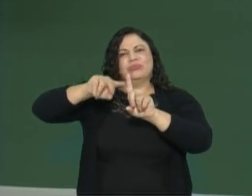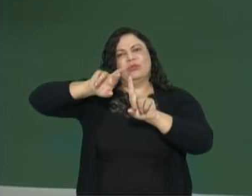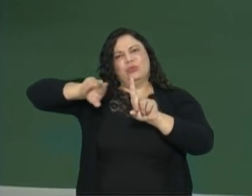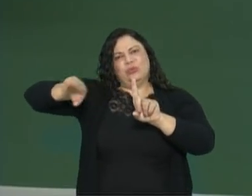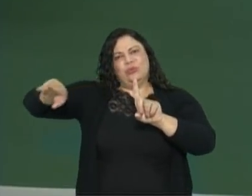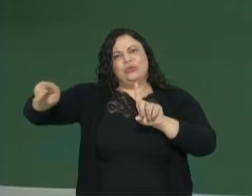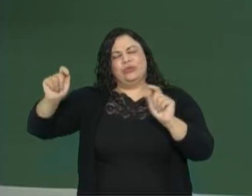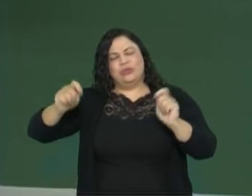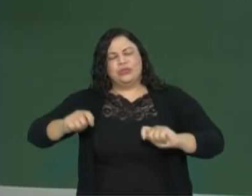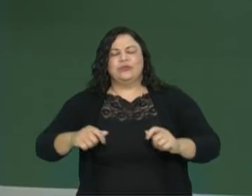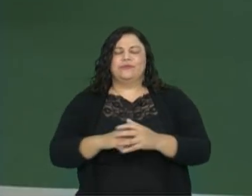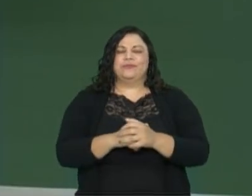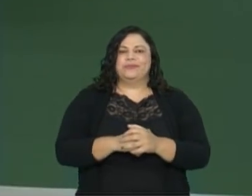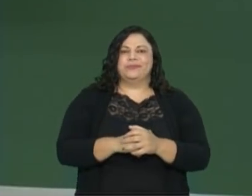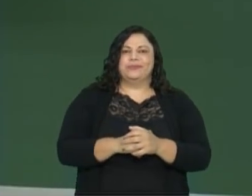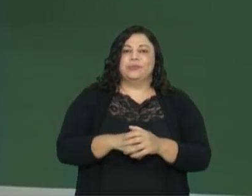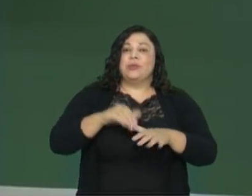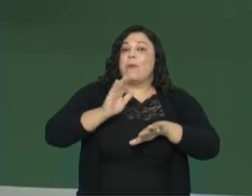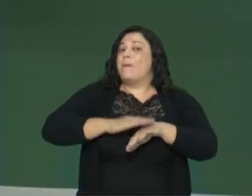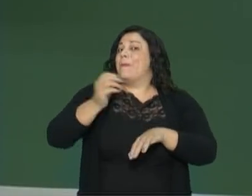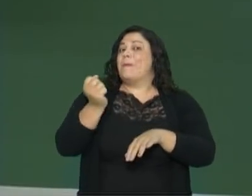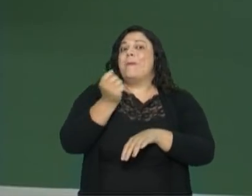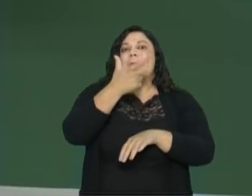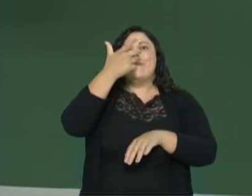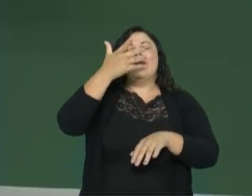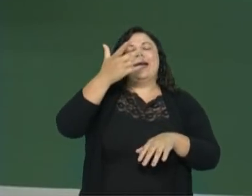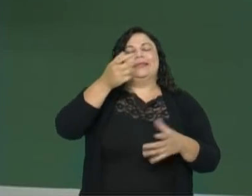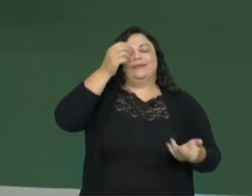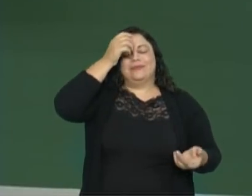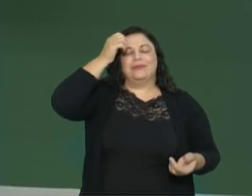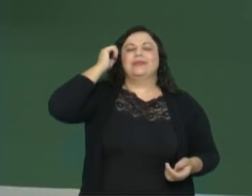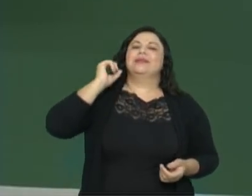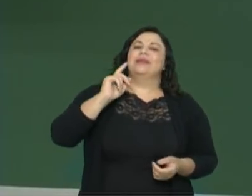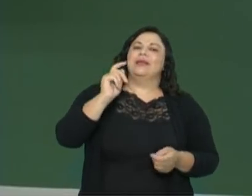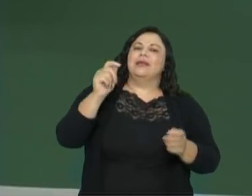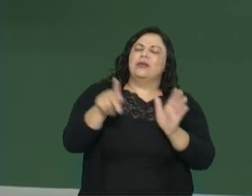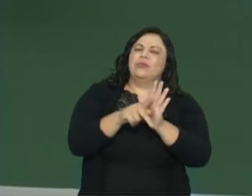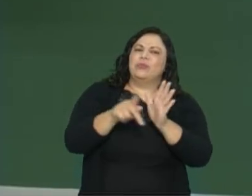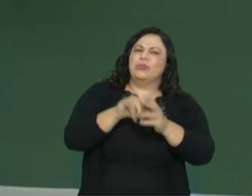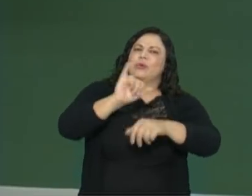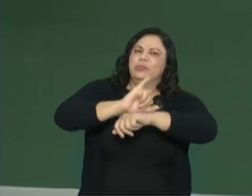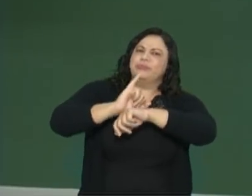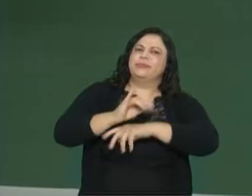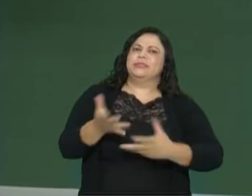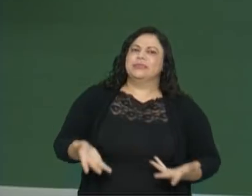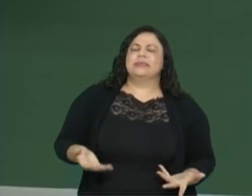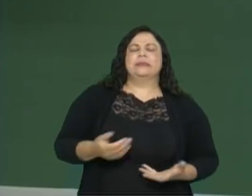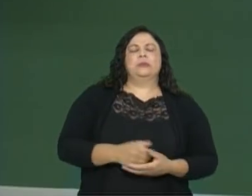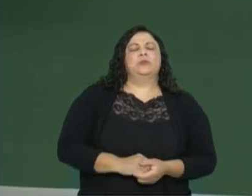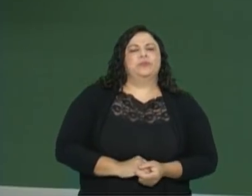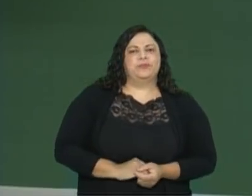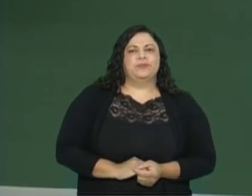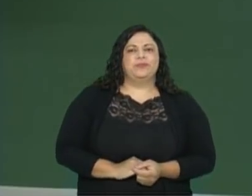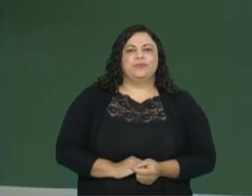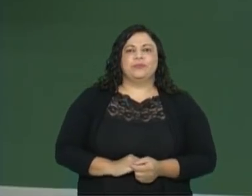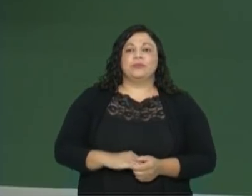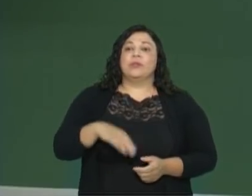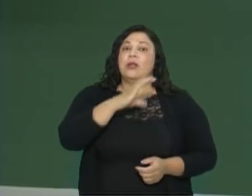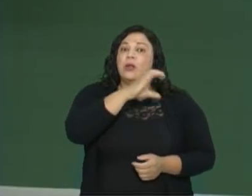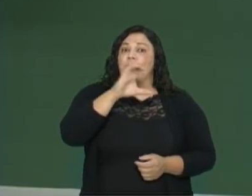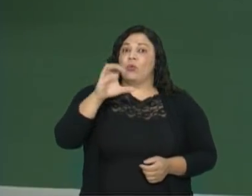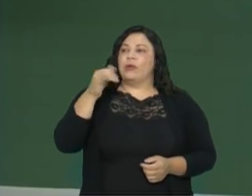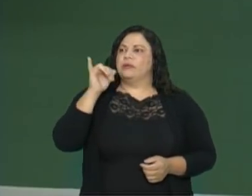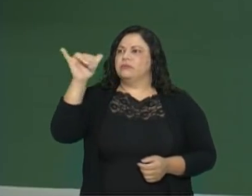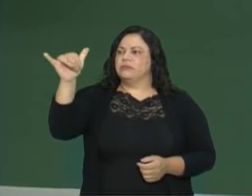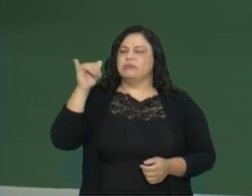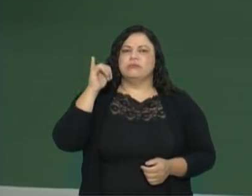um mau condutor de calor. Conduzem bem? Corrente elétrica. Por quê? Os metais tendem a deixar os elétrons sempre